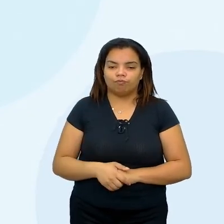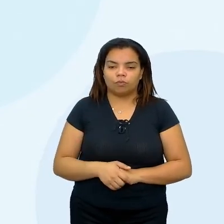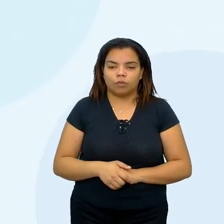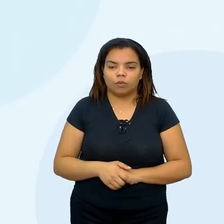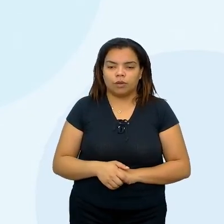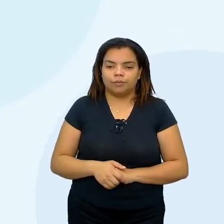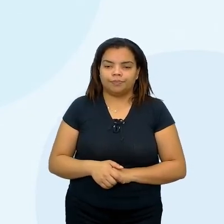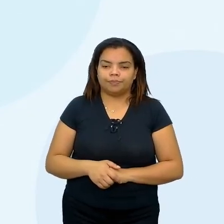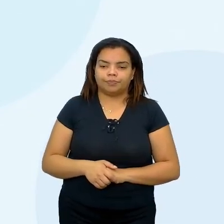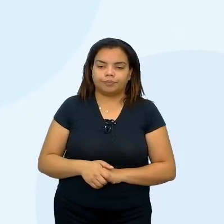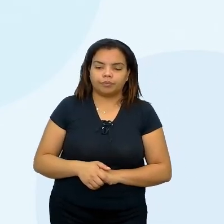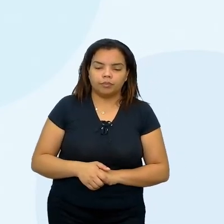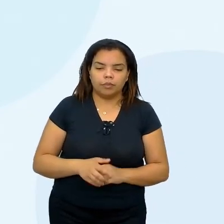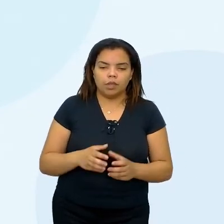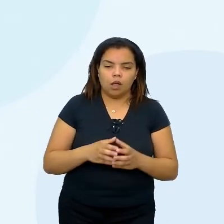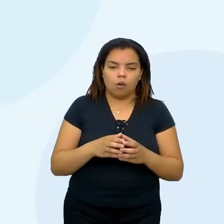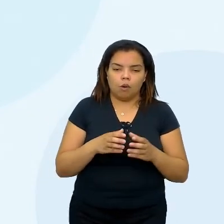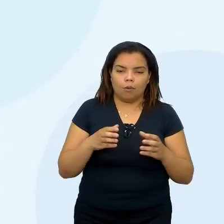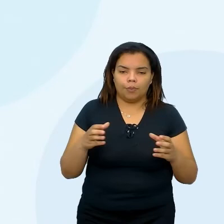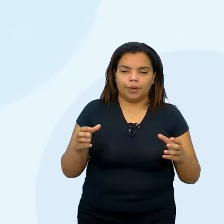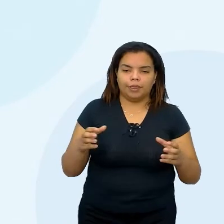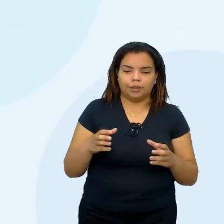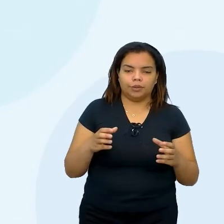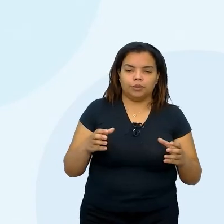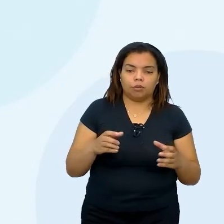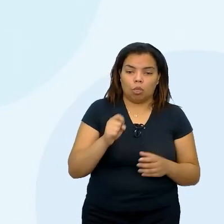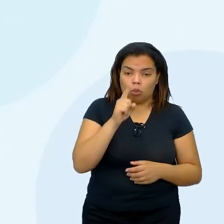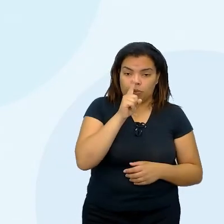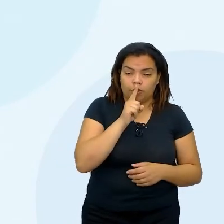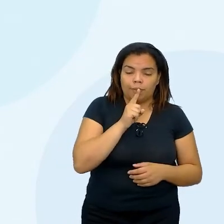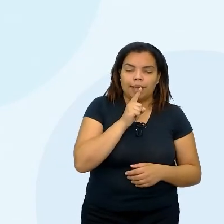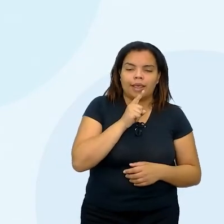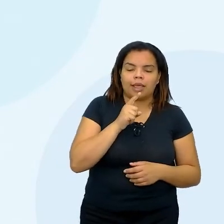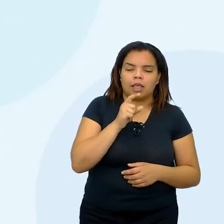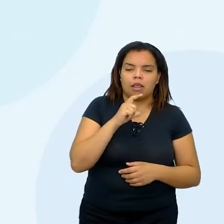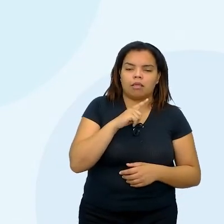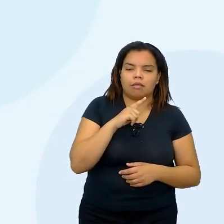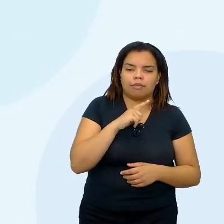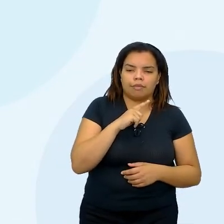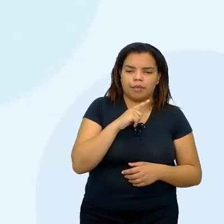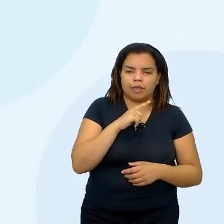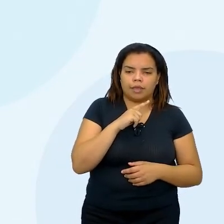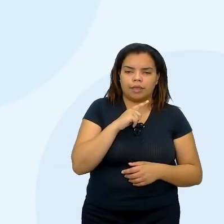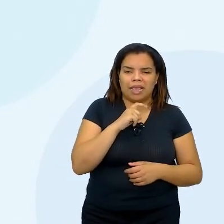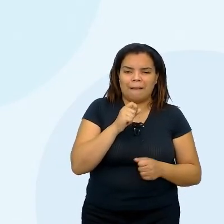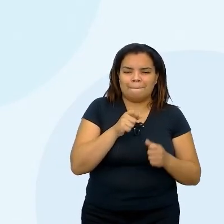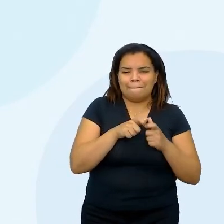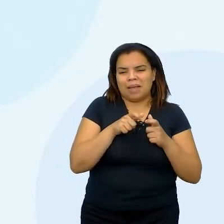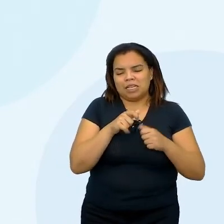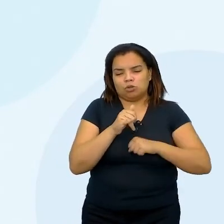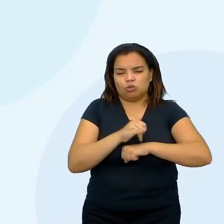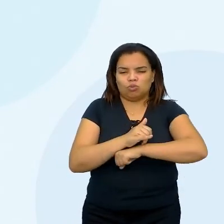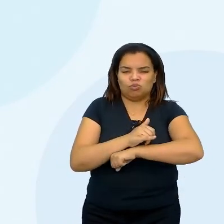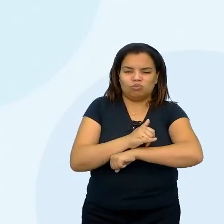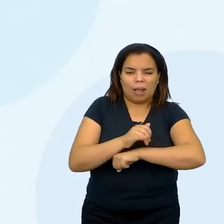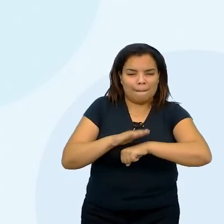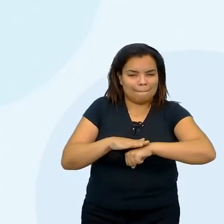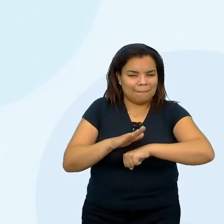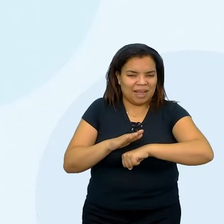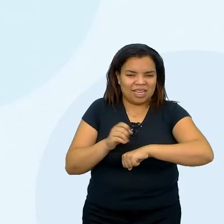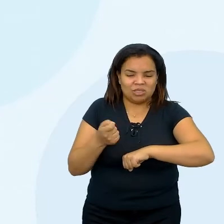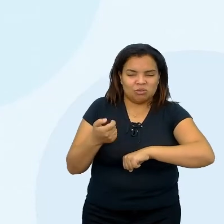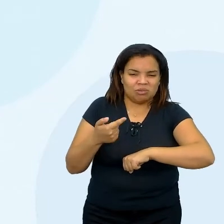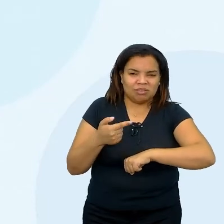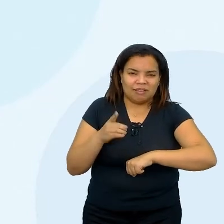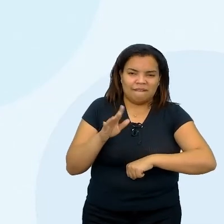Nesse caso, há um aumento dessas células de gordura e um tecido onde eu tenho mais gordura do que